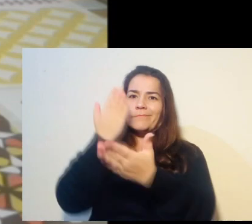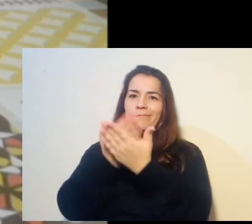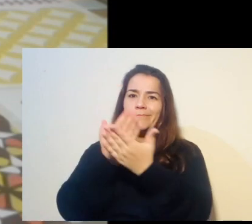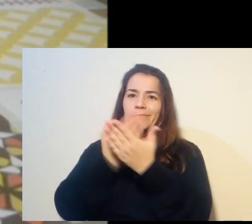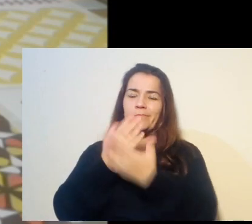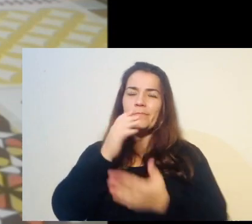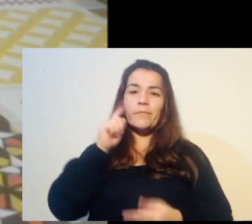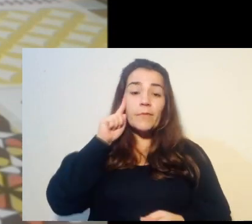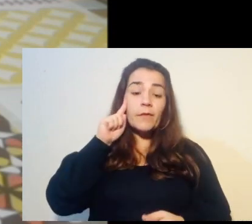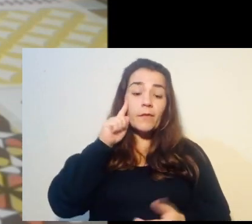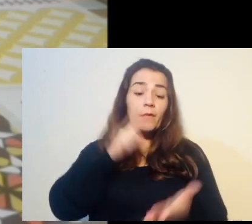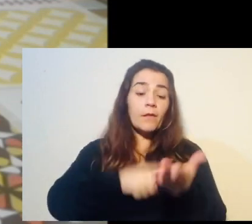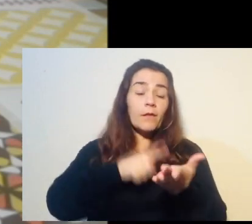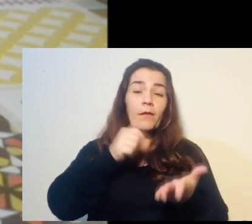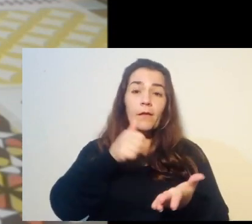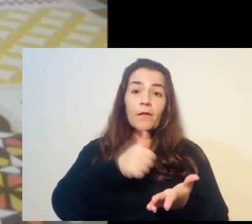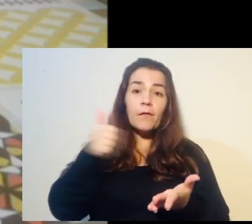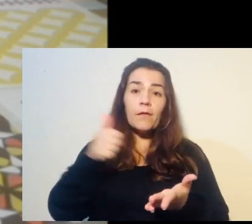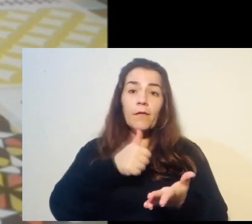11...